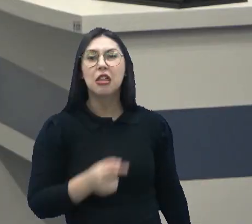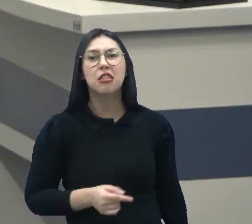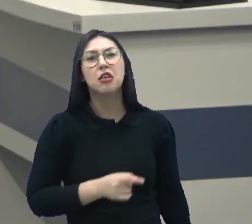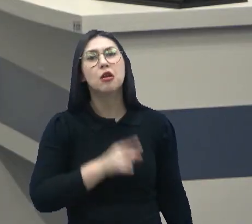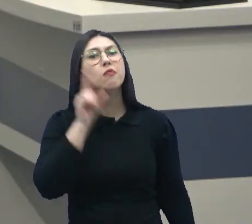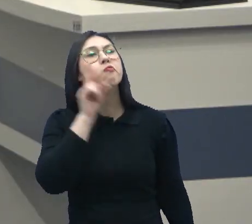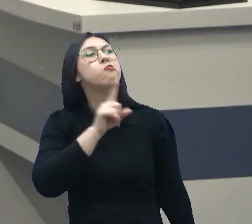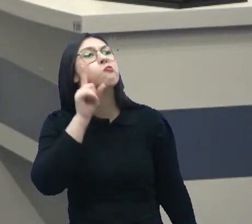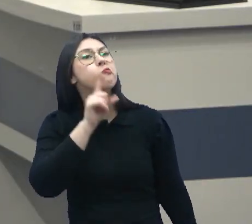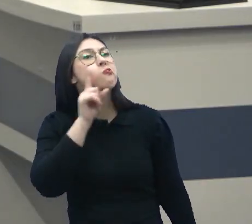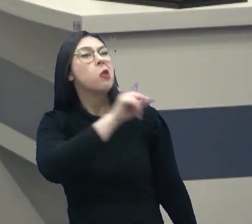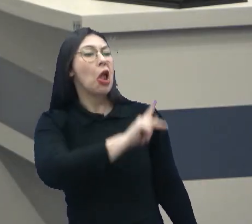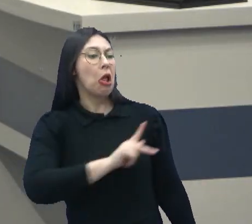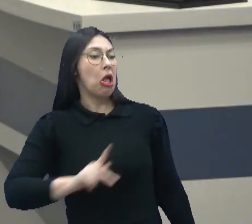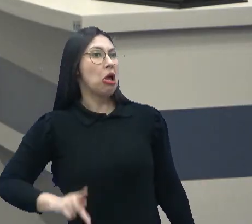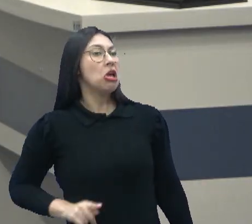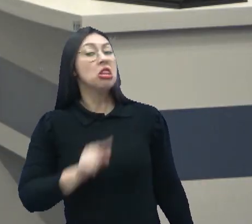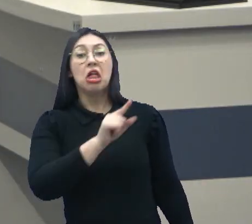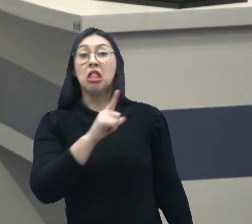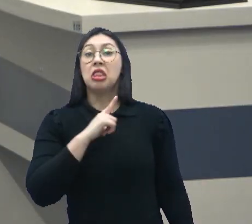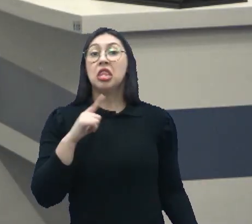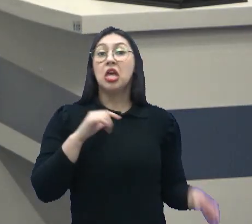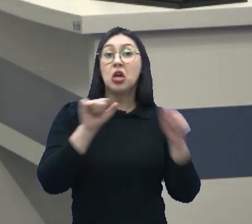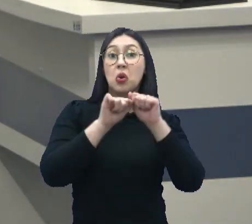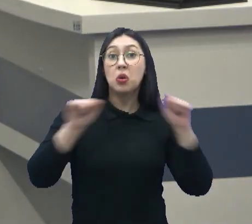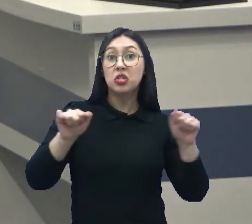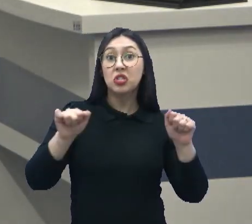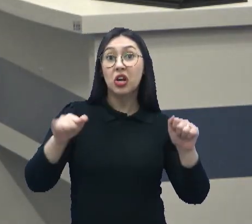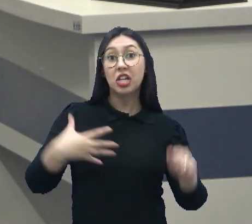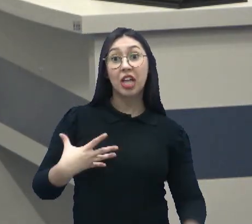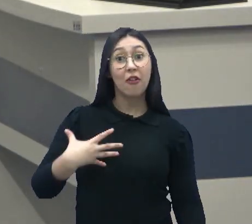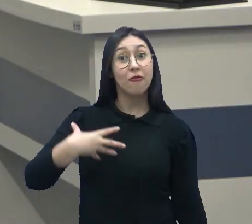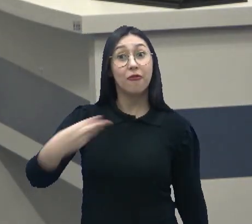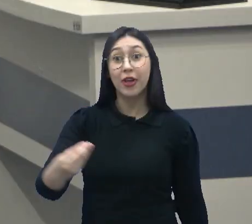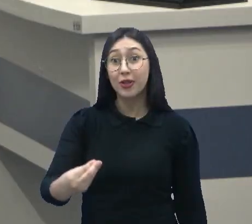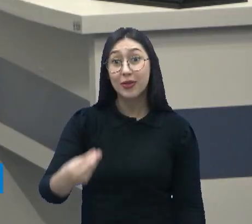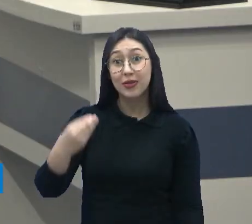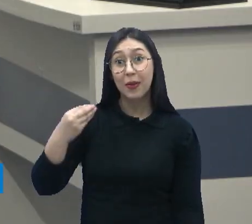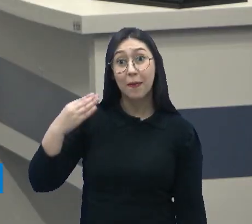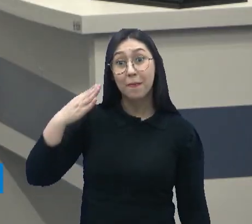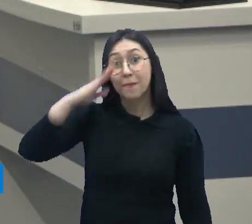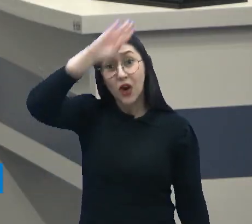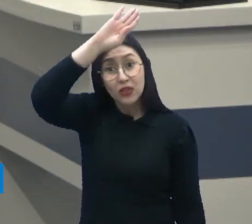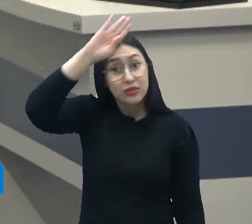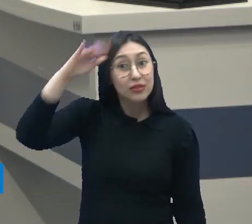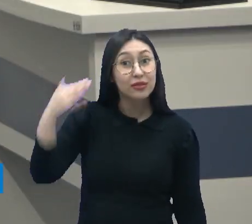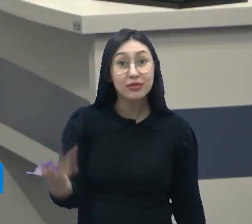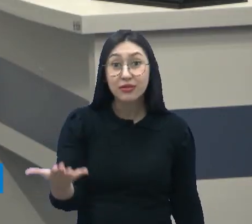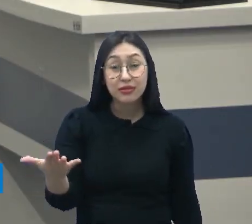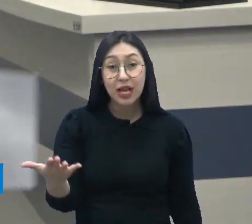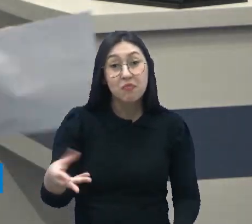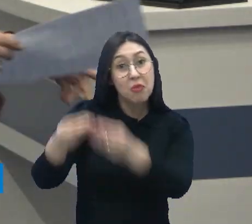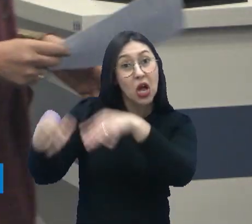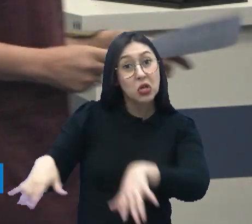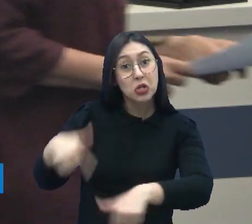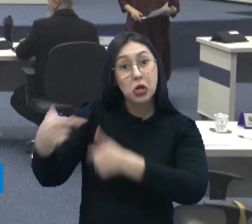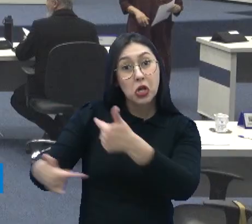presidente que tem lá um assessor, que é o filho do Bolsonaro, Conclua, que penaliza vereadora. a classe